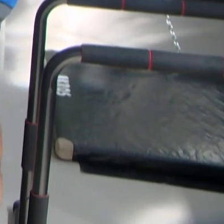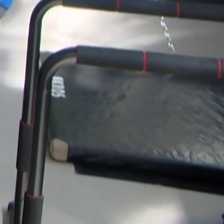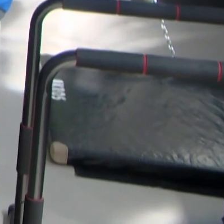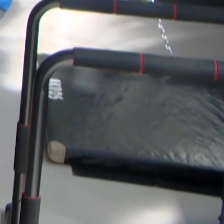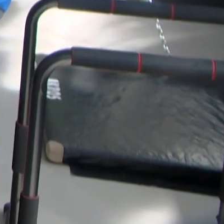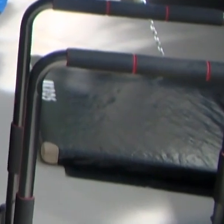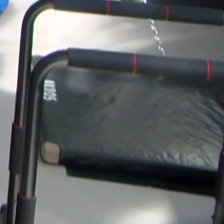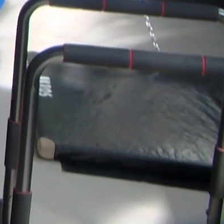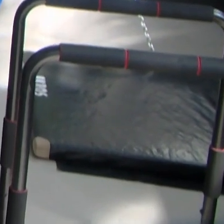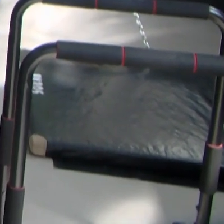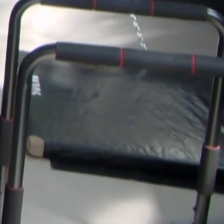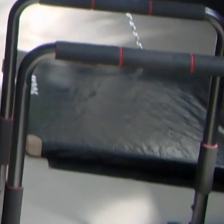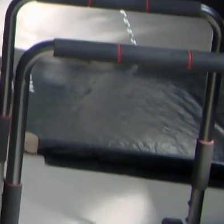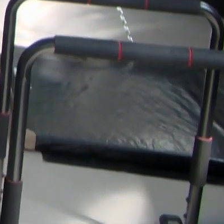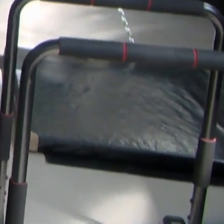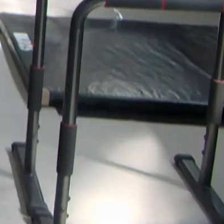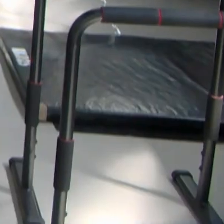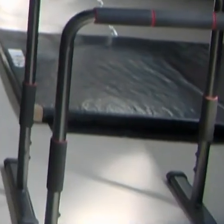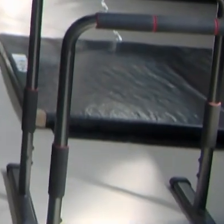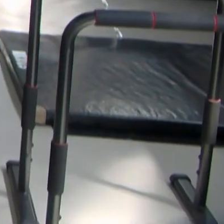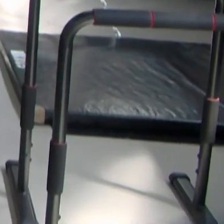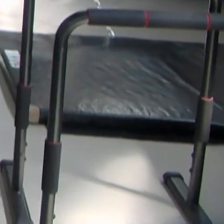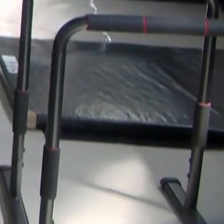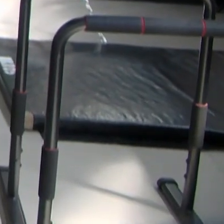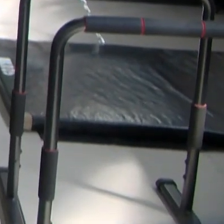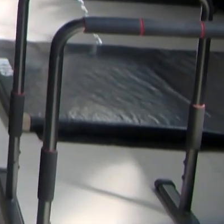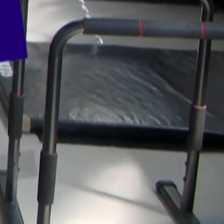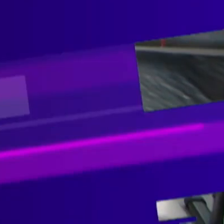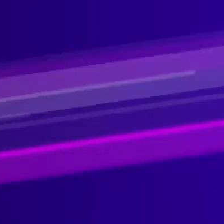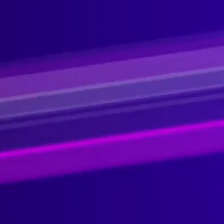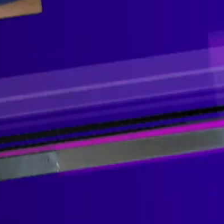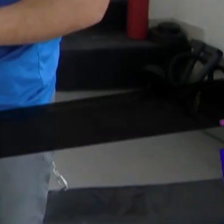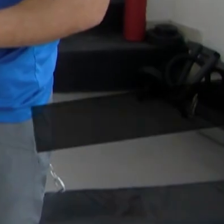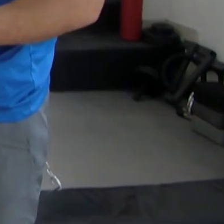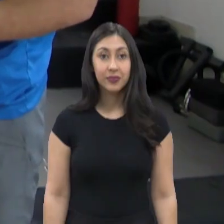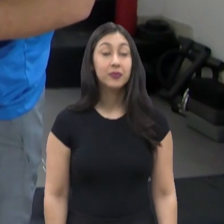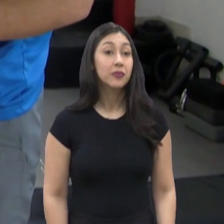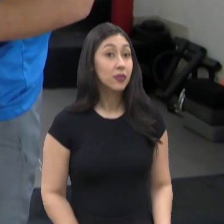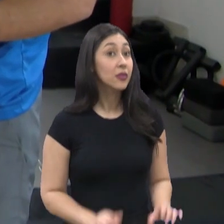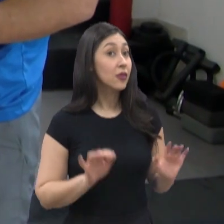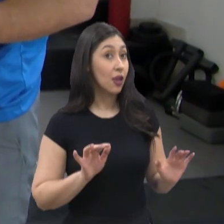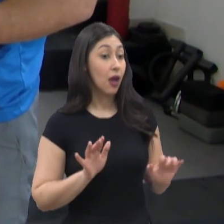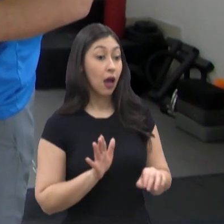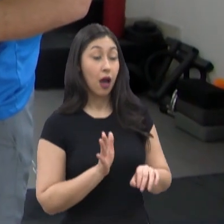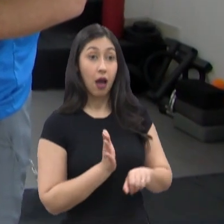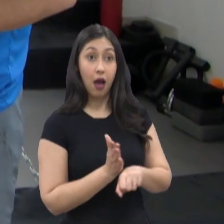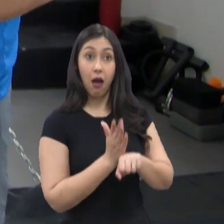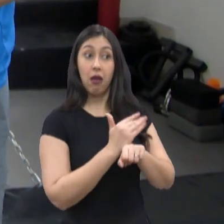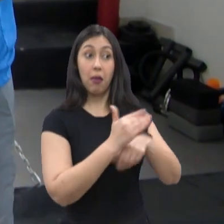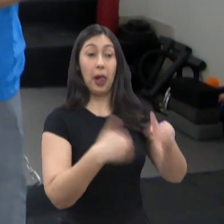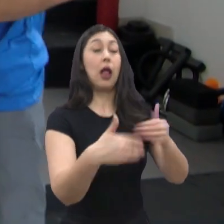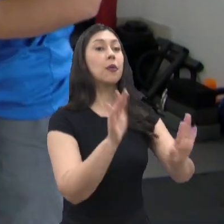Então, Então, Gustavo, antes da gente ir para a próxima etapa do